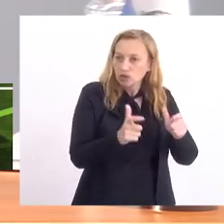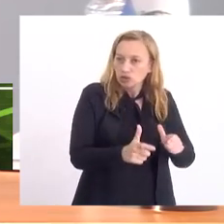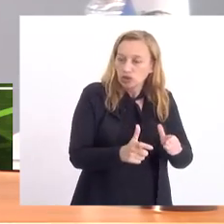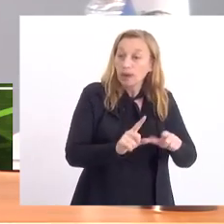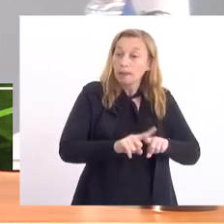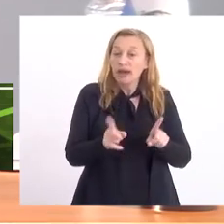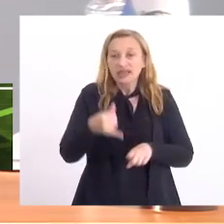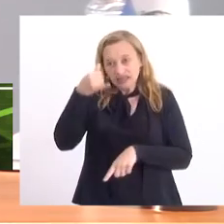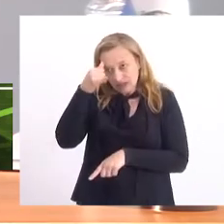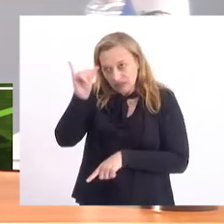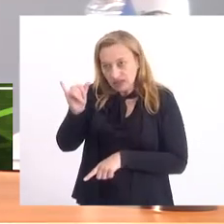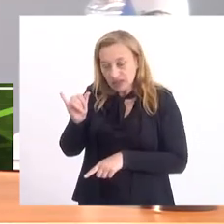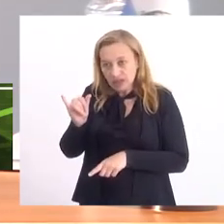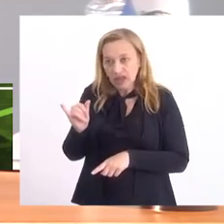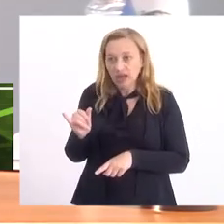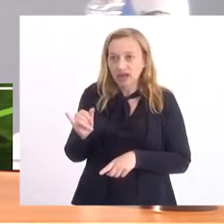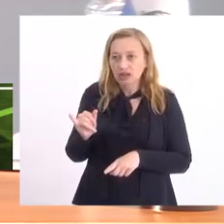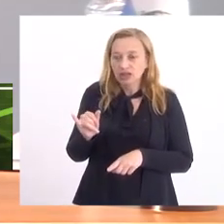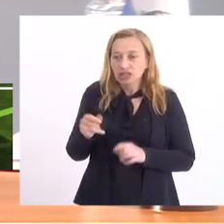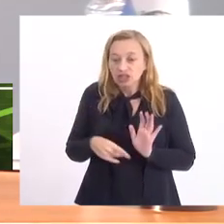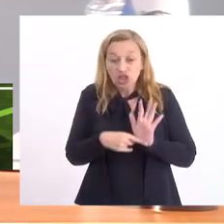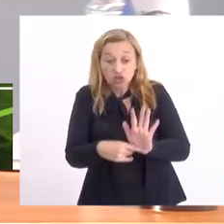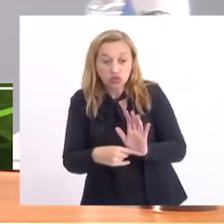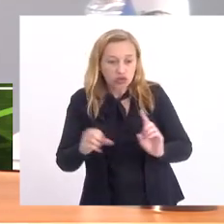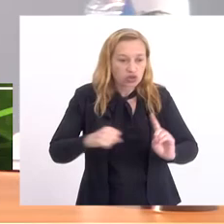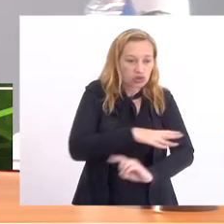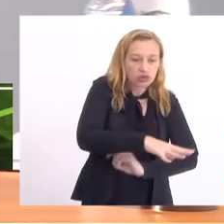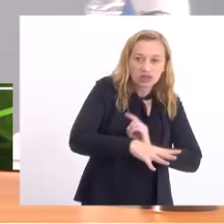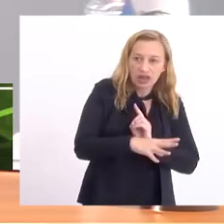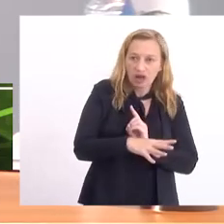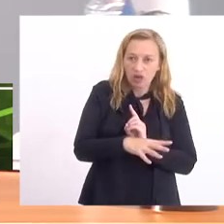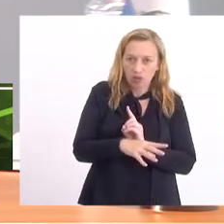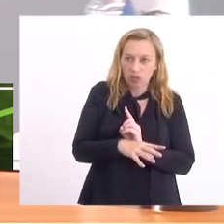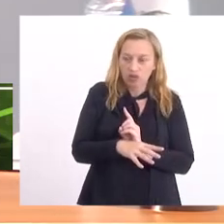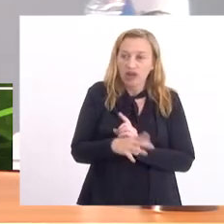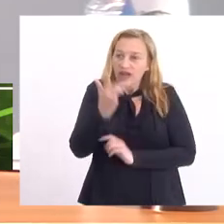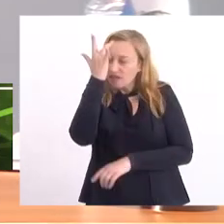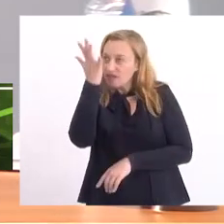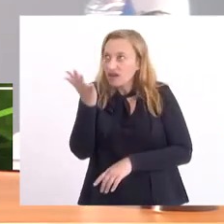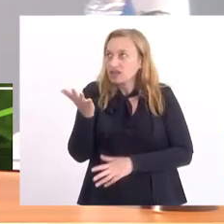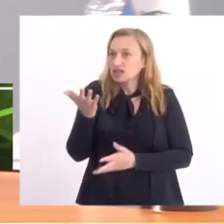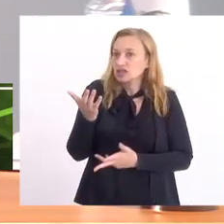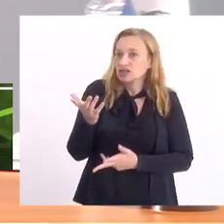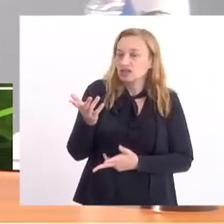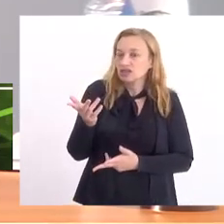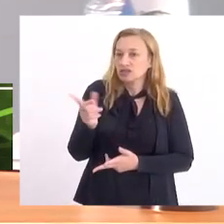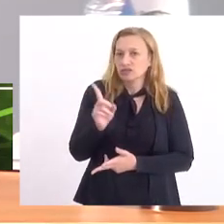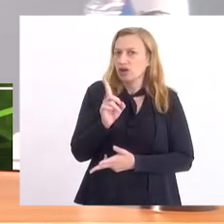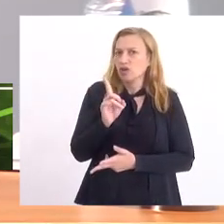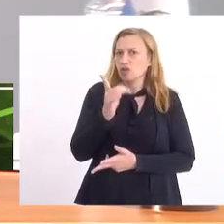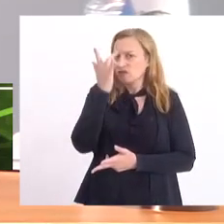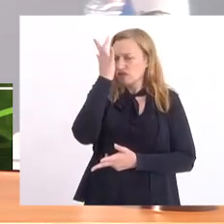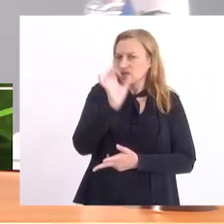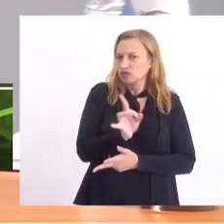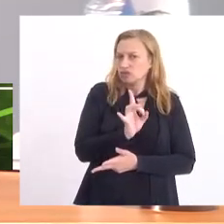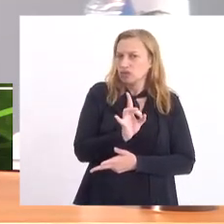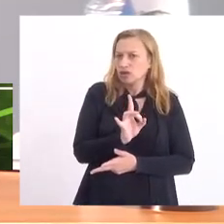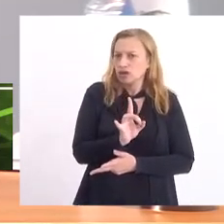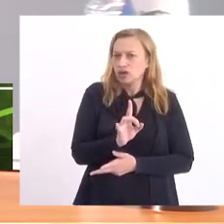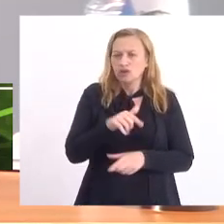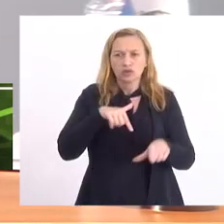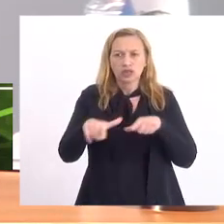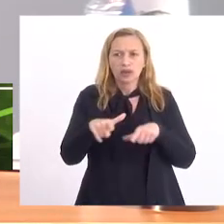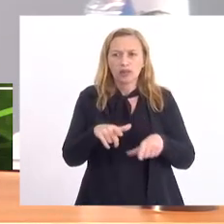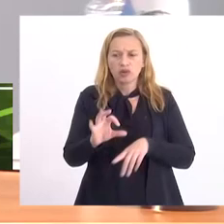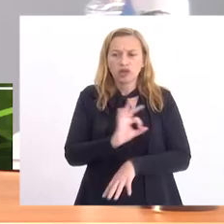de acolhimento social, que é assim a gente fecha o ciclo. É, né, muito fácil. Não é fácil, não. Não é fácil o trabalho da PM,